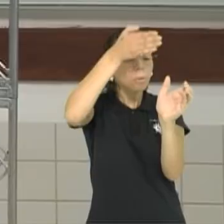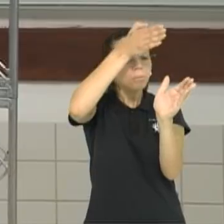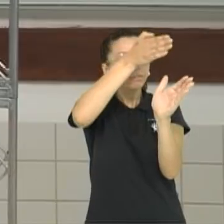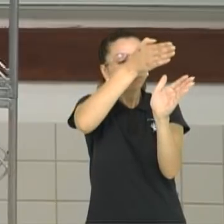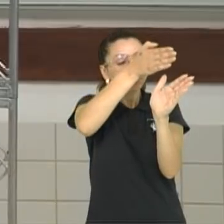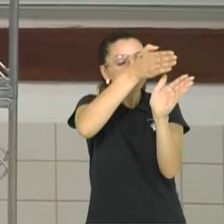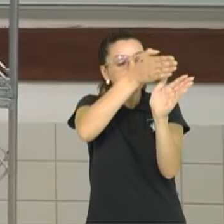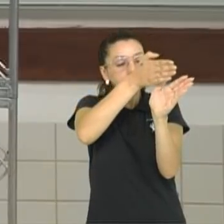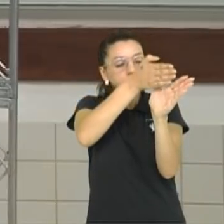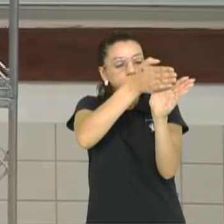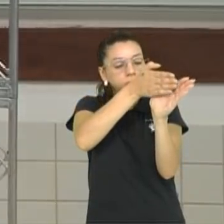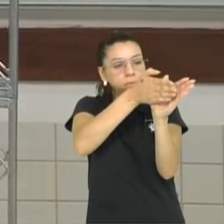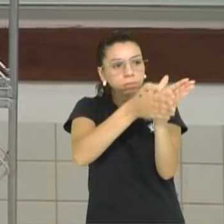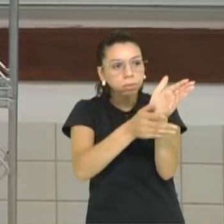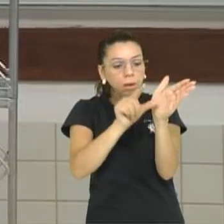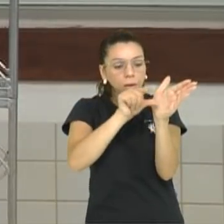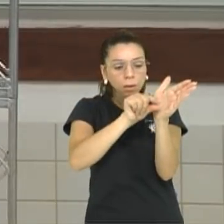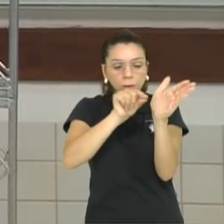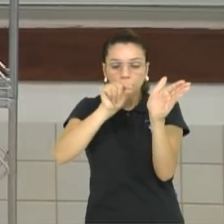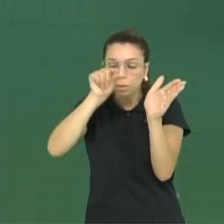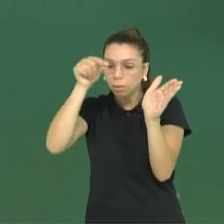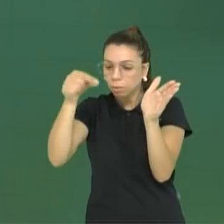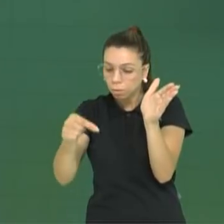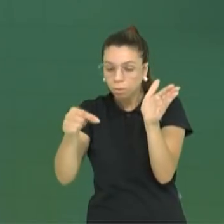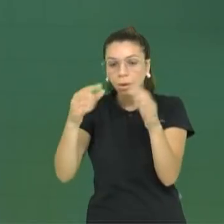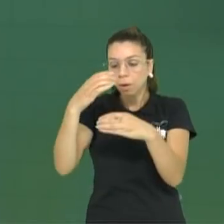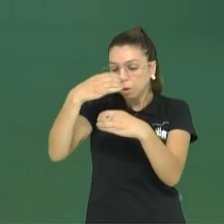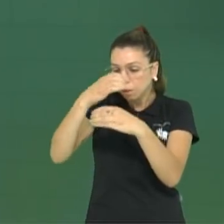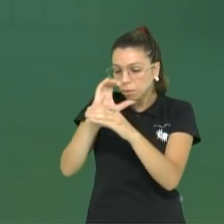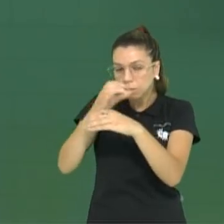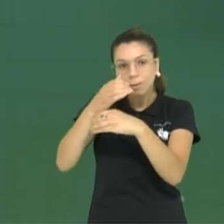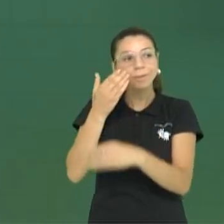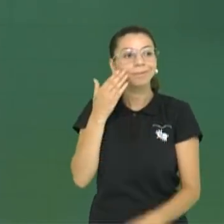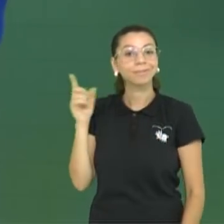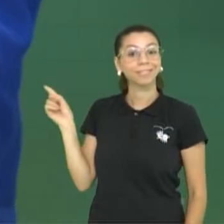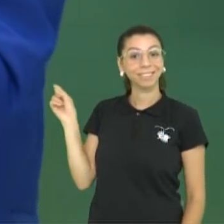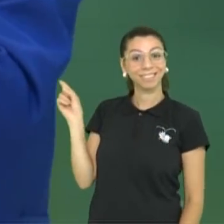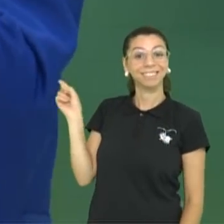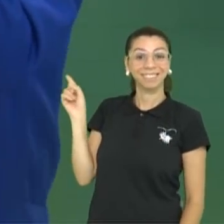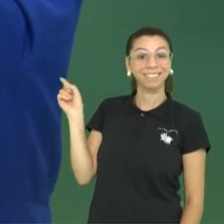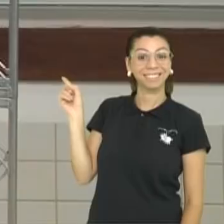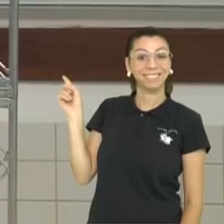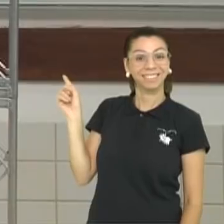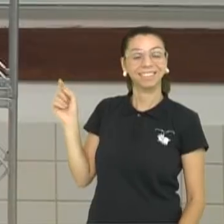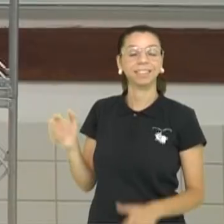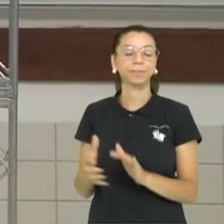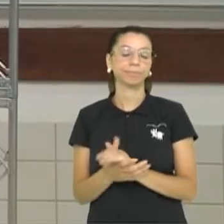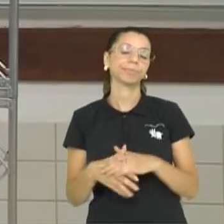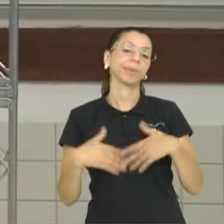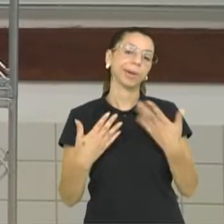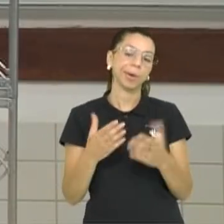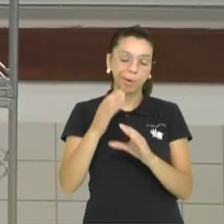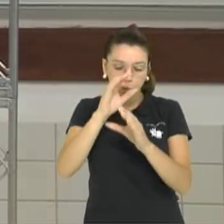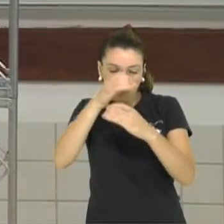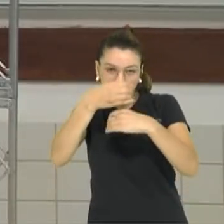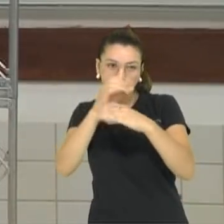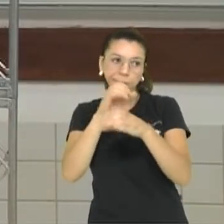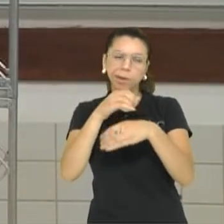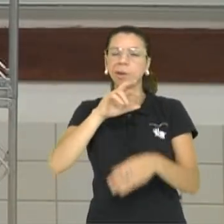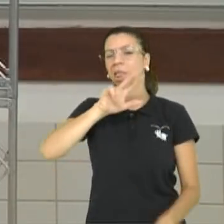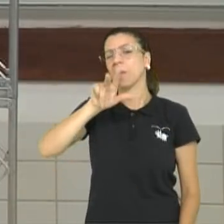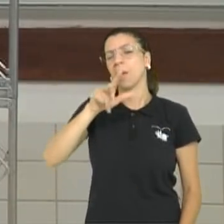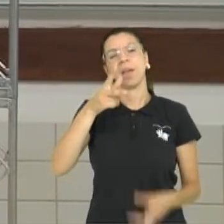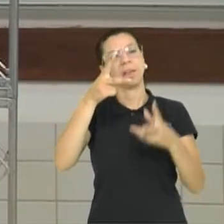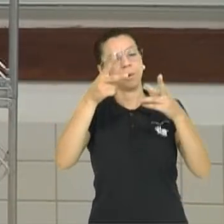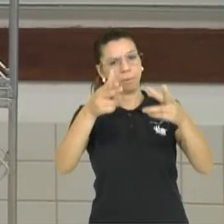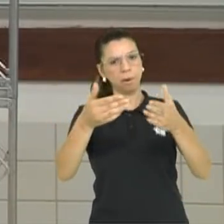bem fininho dessa cortiça e colocou... Opa, olha aqui, nosso microscópio. Claro que o microscópio do Robert Hooke não é